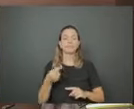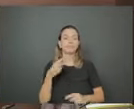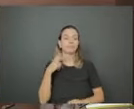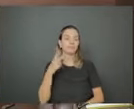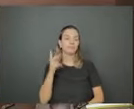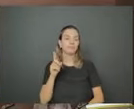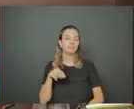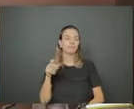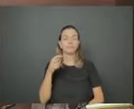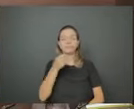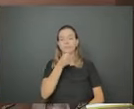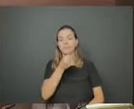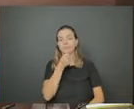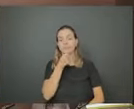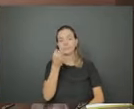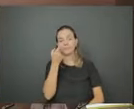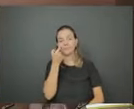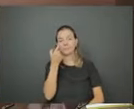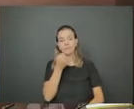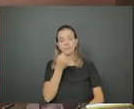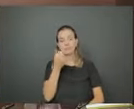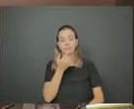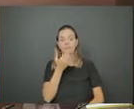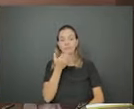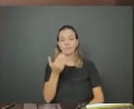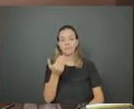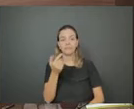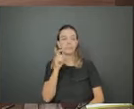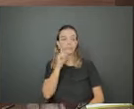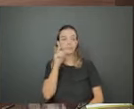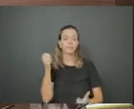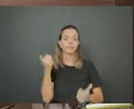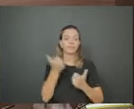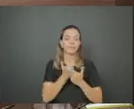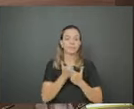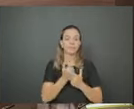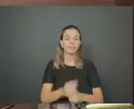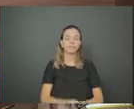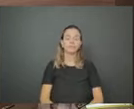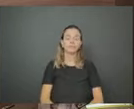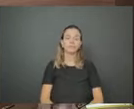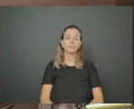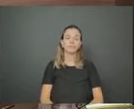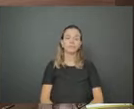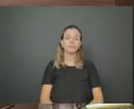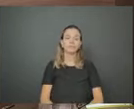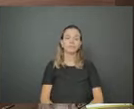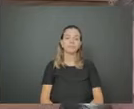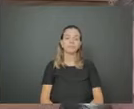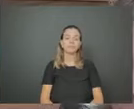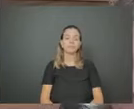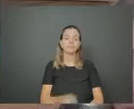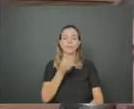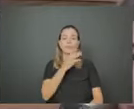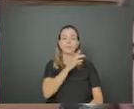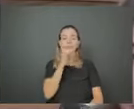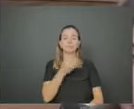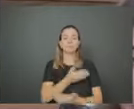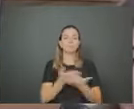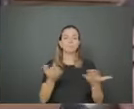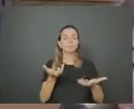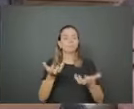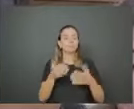jornalista Márcio Barros. Peço ao vereador Alexandre Leprevô que assuma por um instante a presidência. Bom dia a todos. Quero saudar o presidente